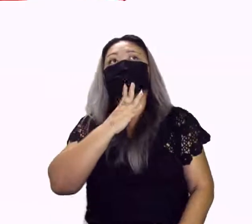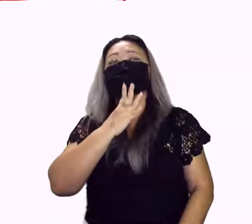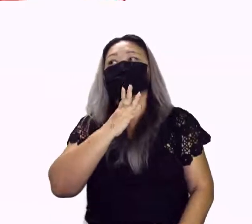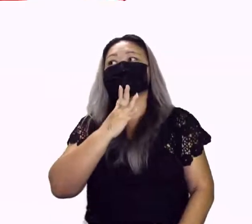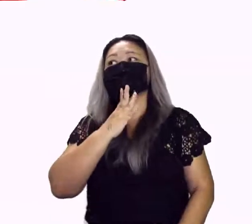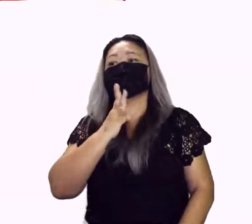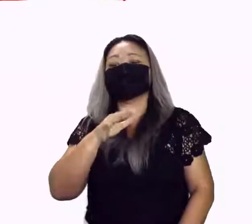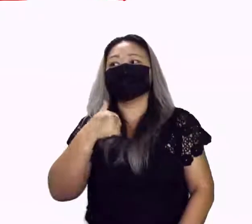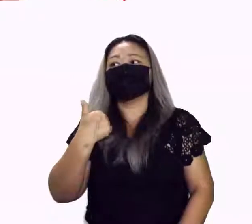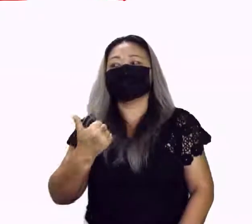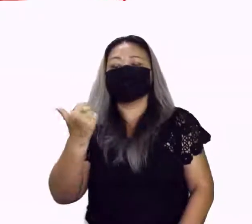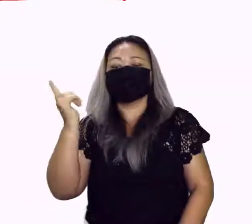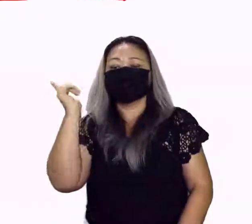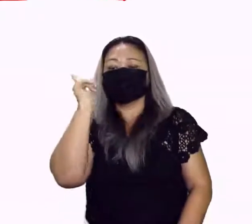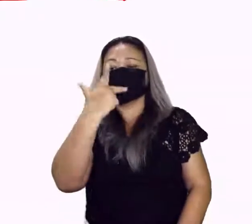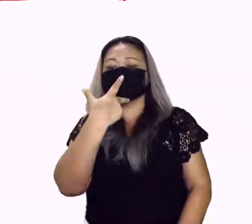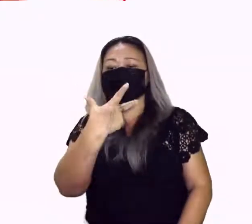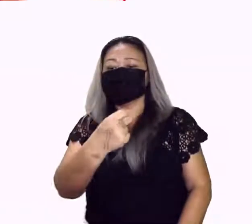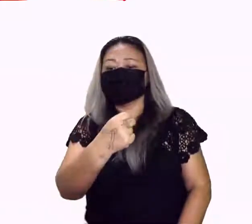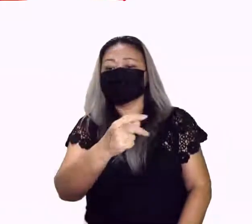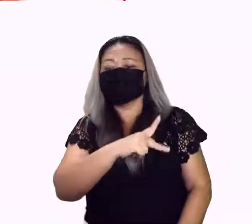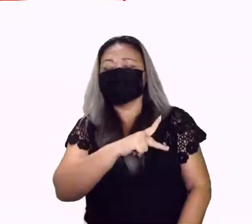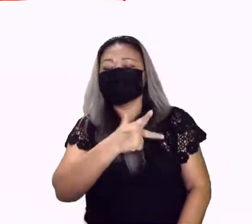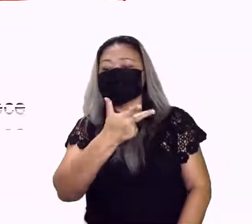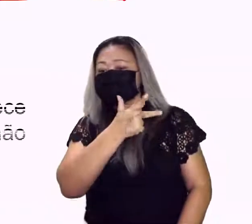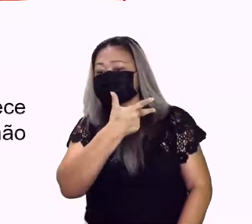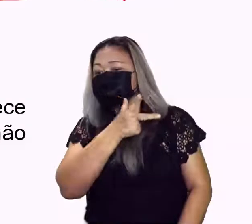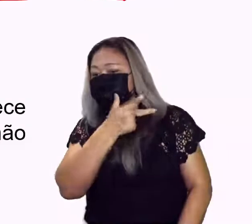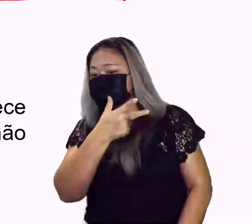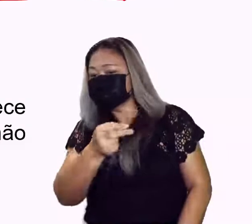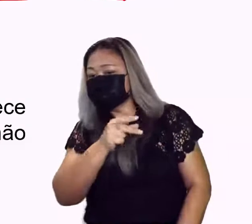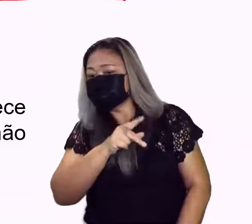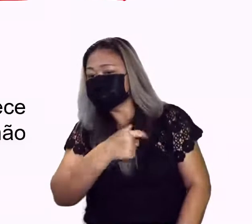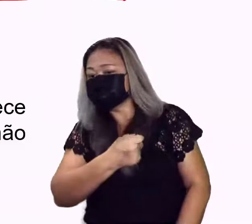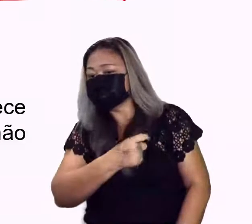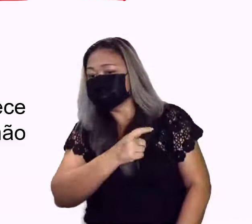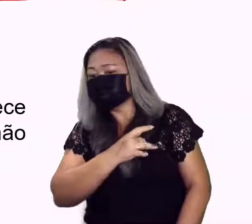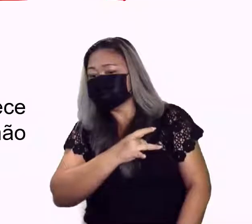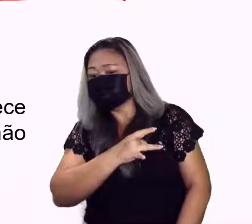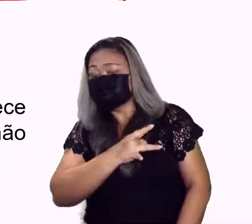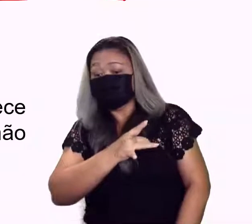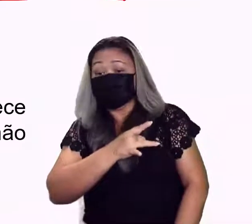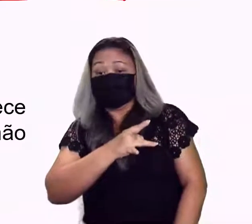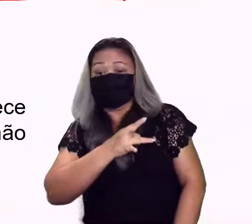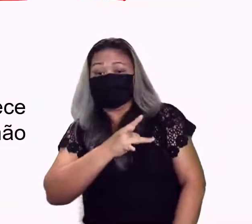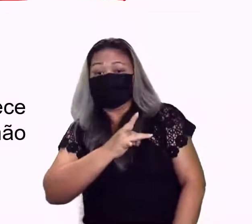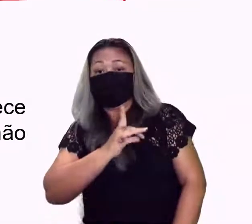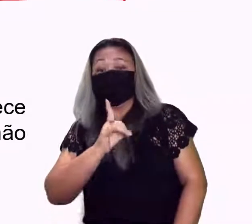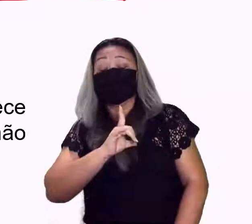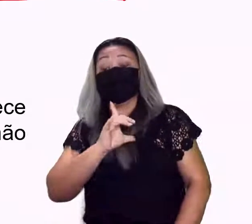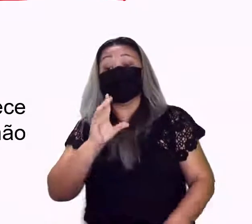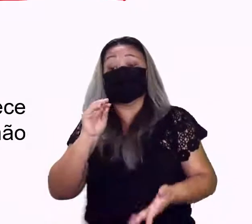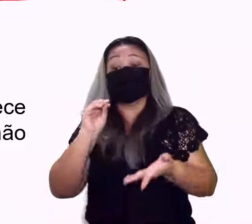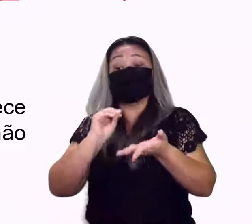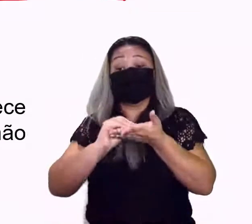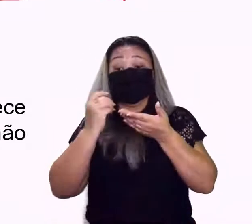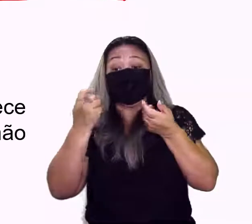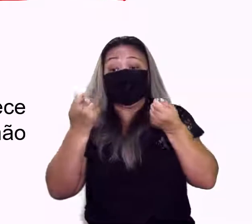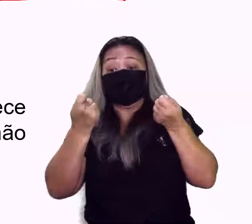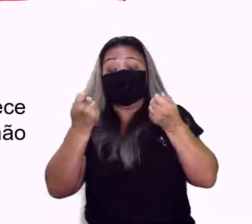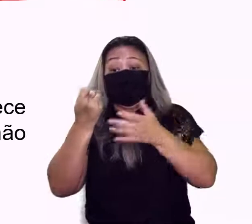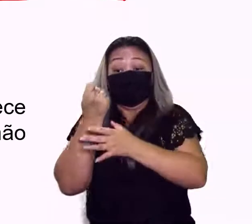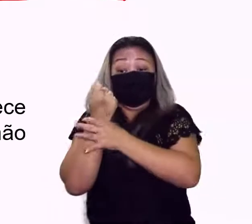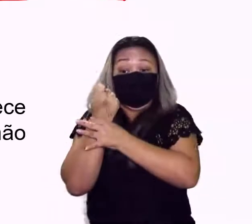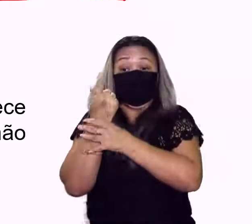medo e a insegurança humana. Além disso, o saber mítico é